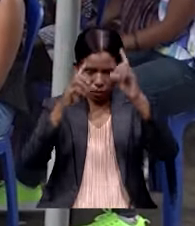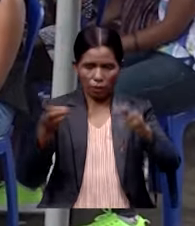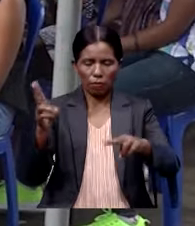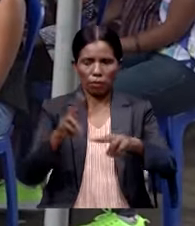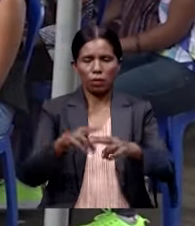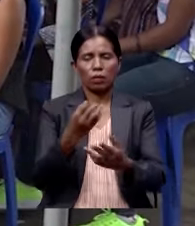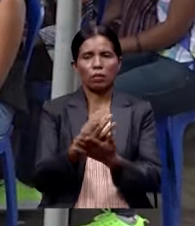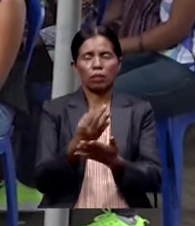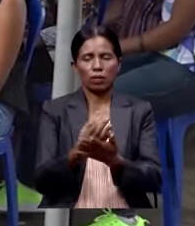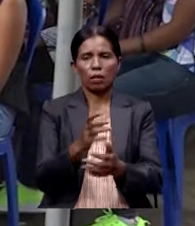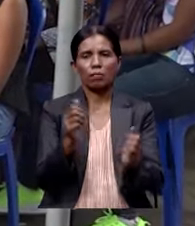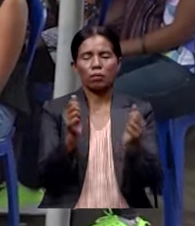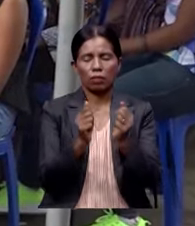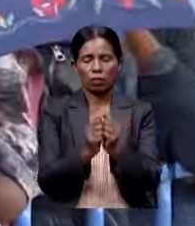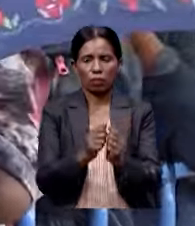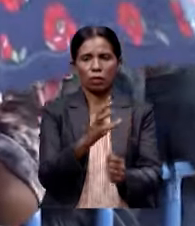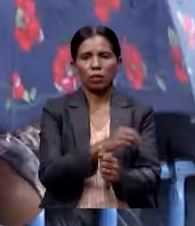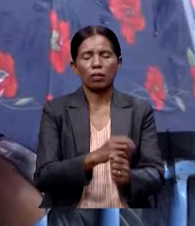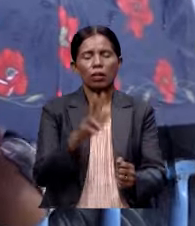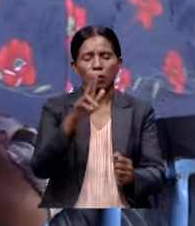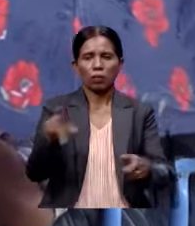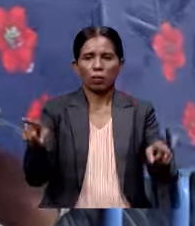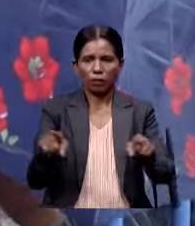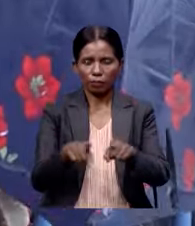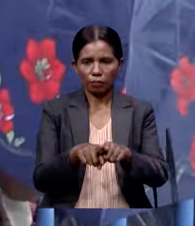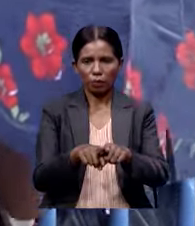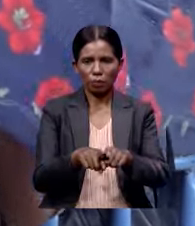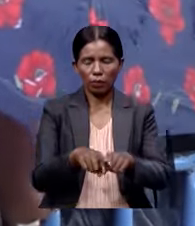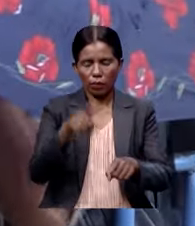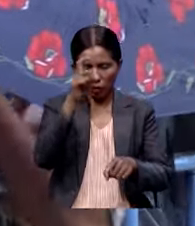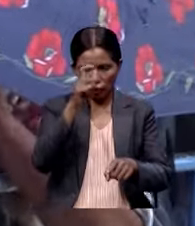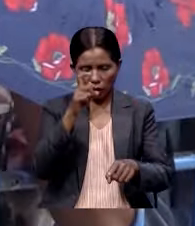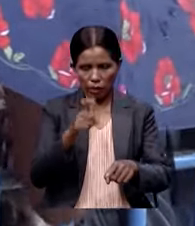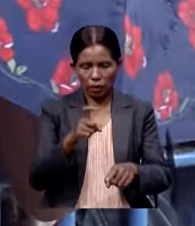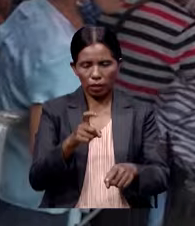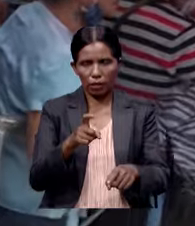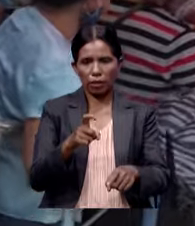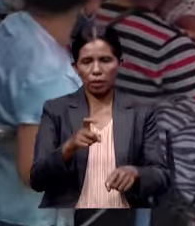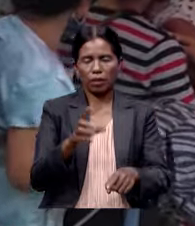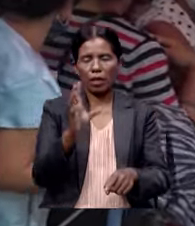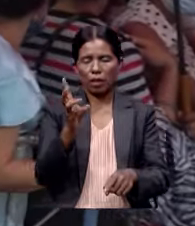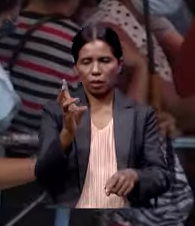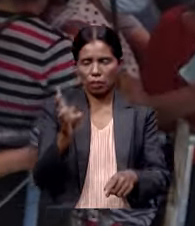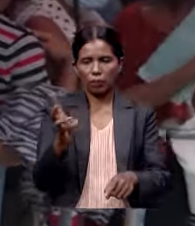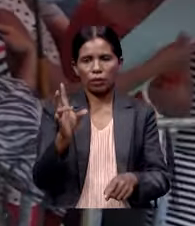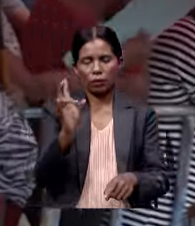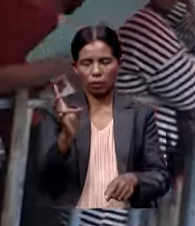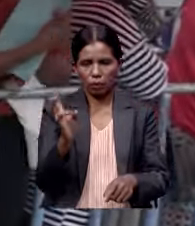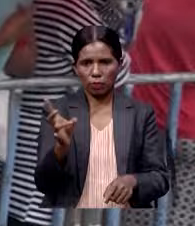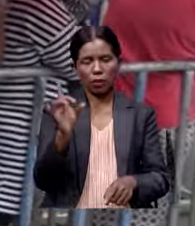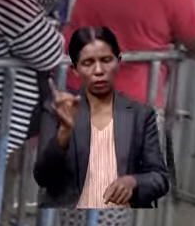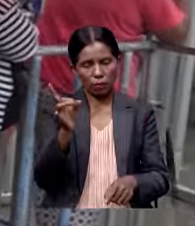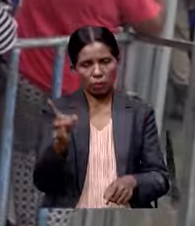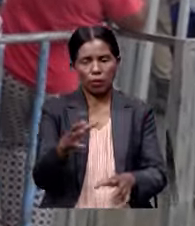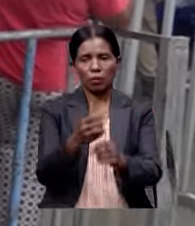seu subsídio para idoso sira com categoria tolo macanesan, idoso sira na idade tina nem nulo, hito nulo, to ualo nulo,